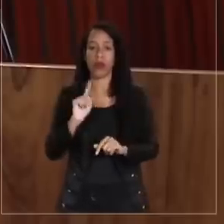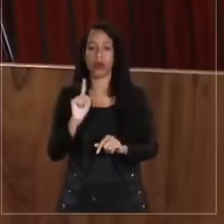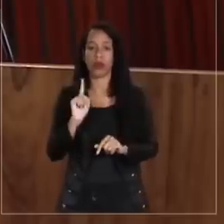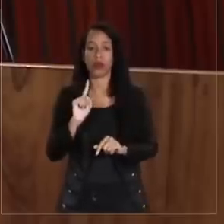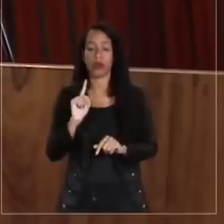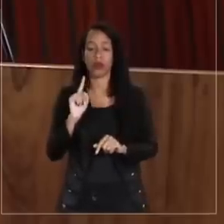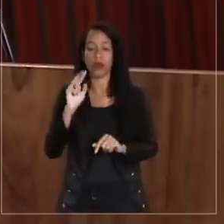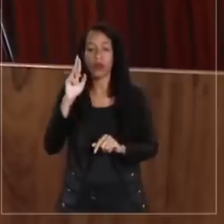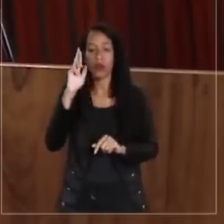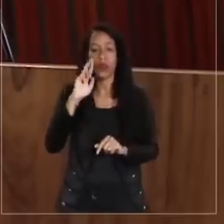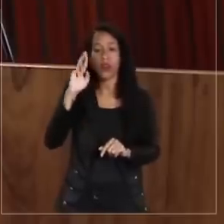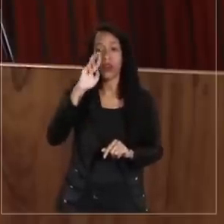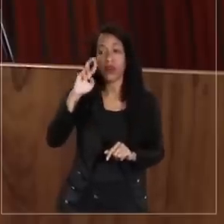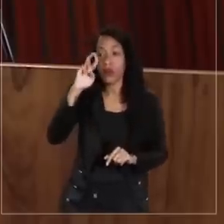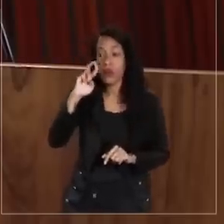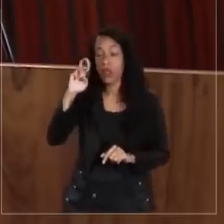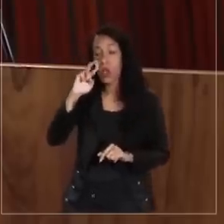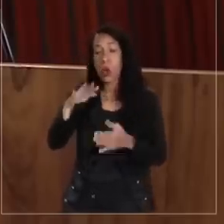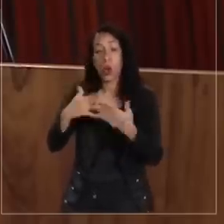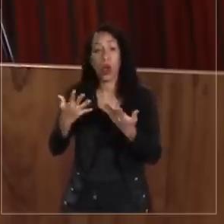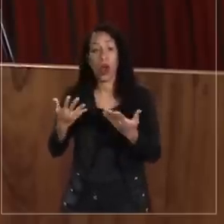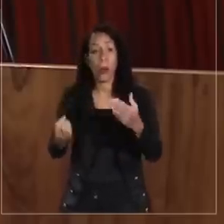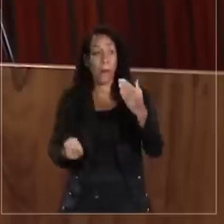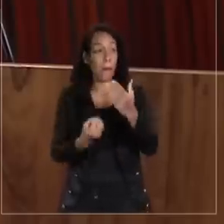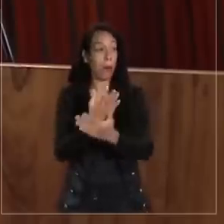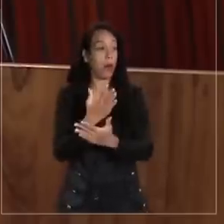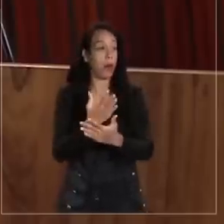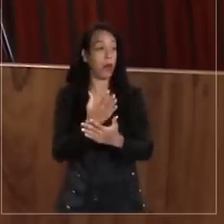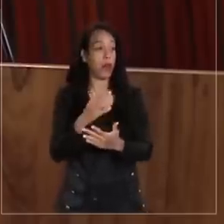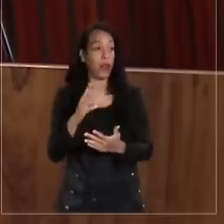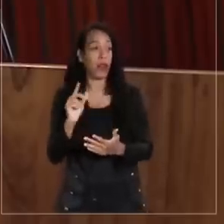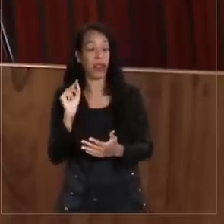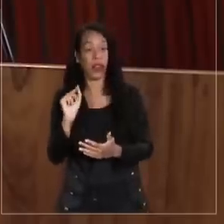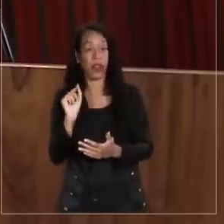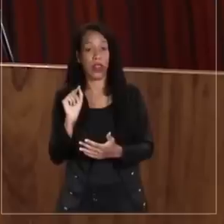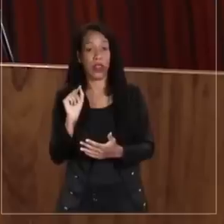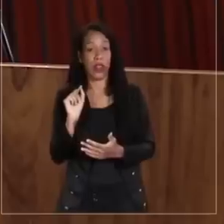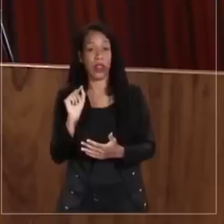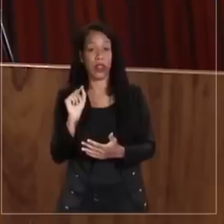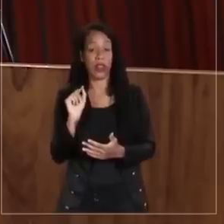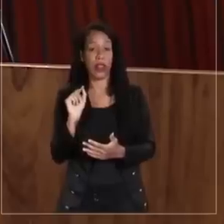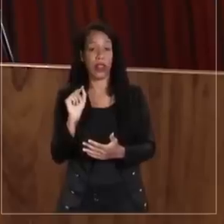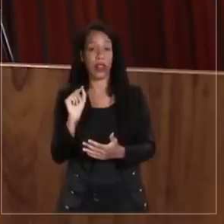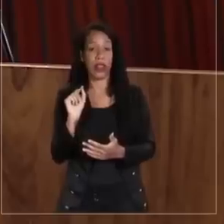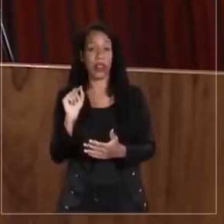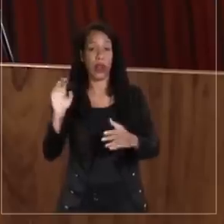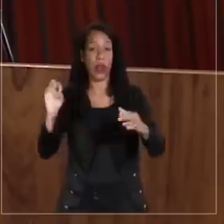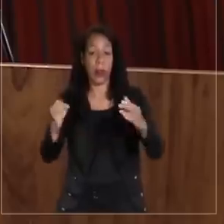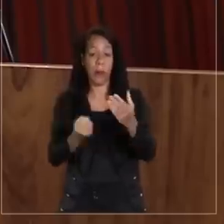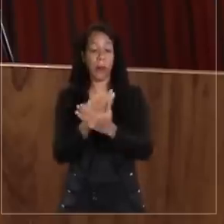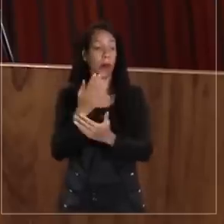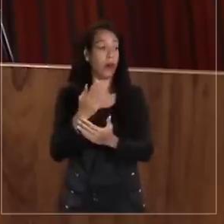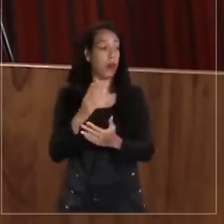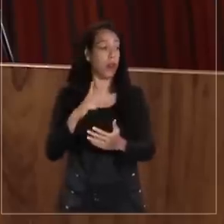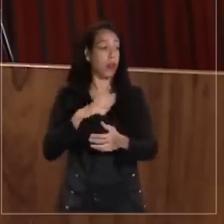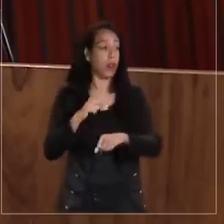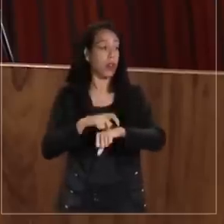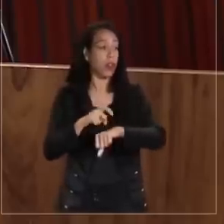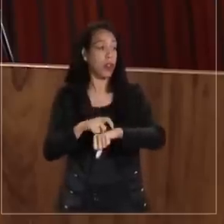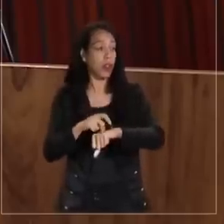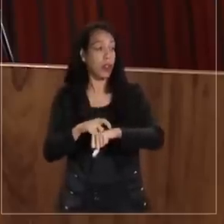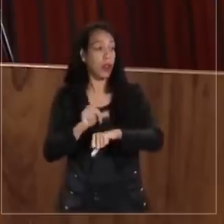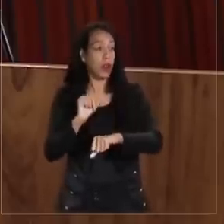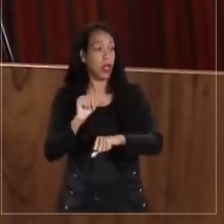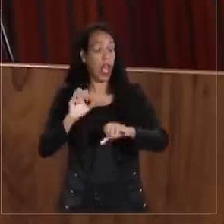se verifica qual foi o efeito para qual foi o efeito gerado naquele momento, mas